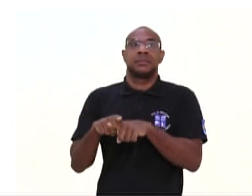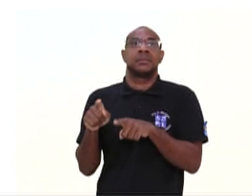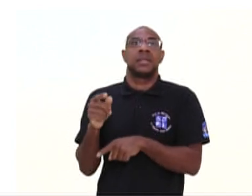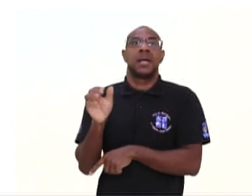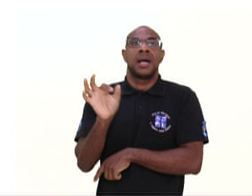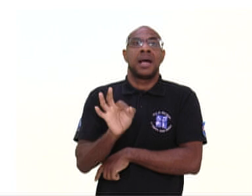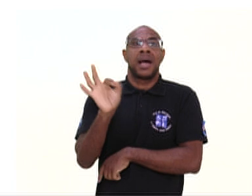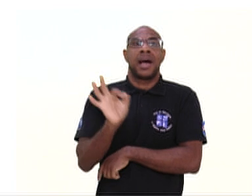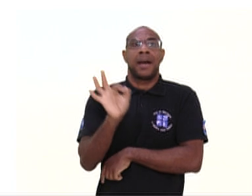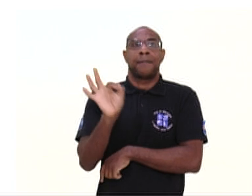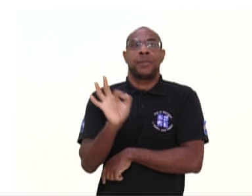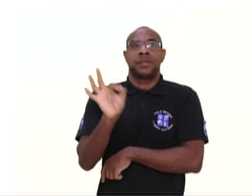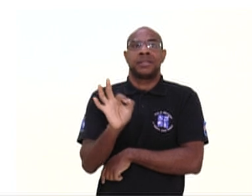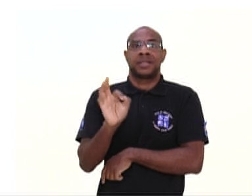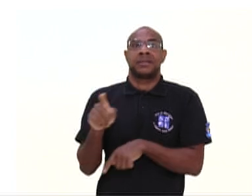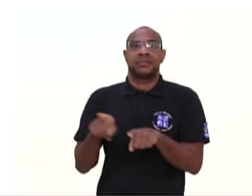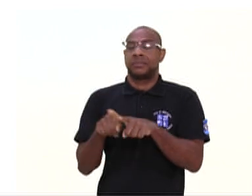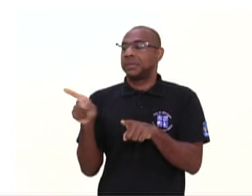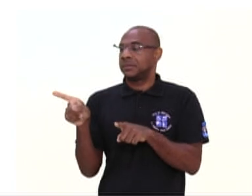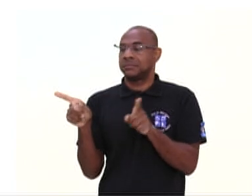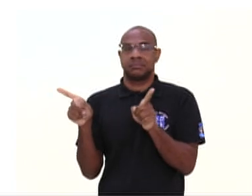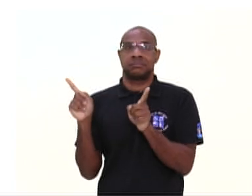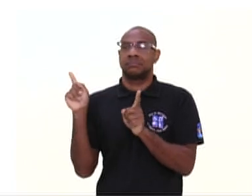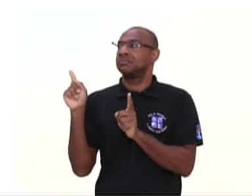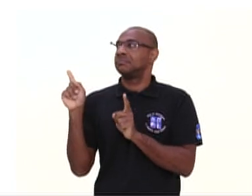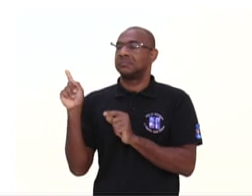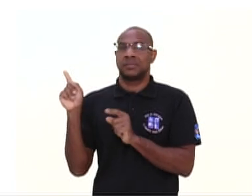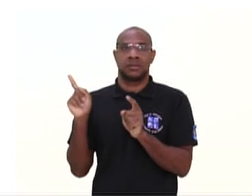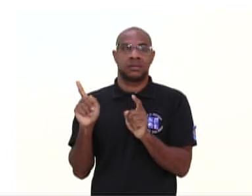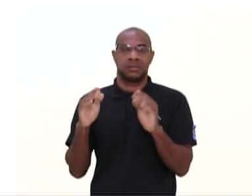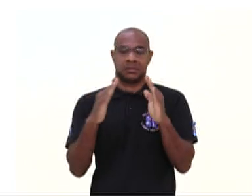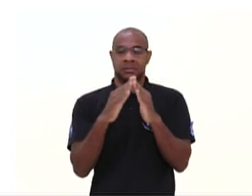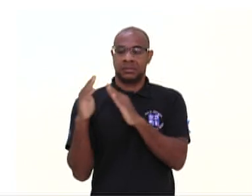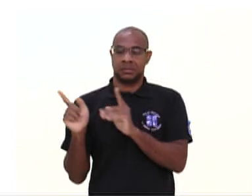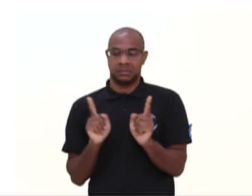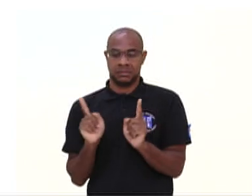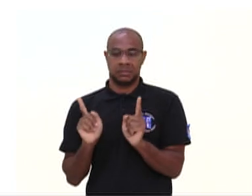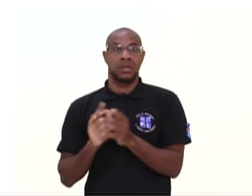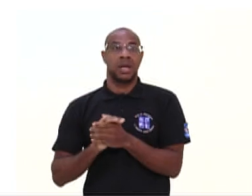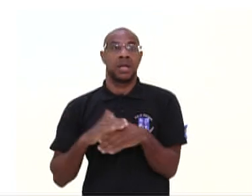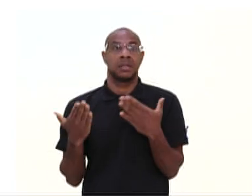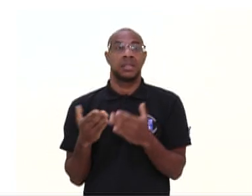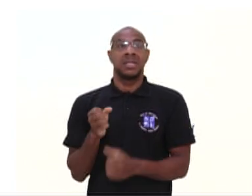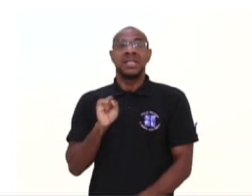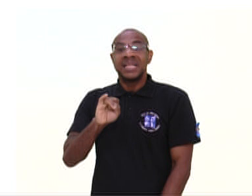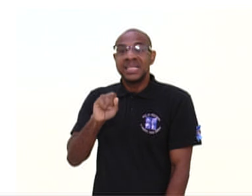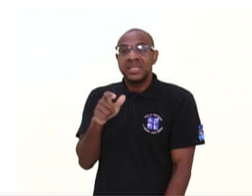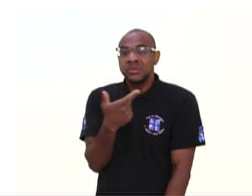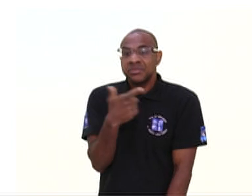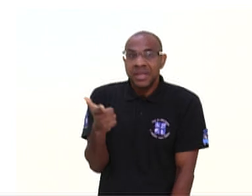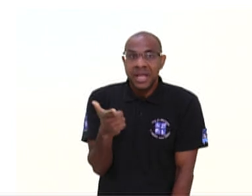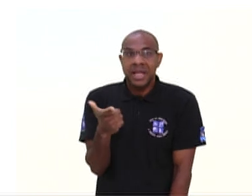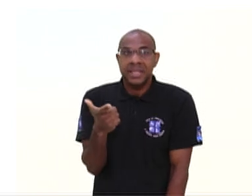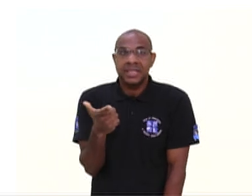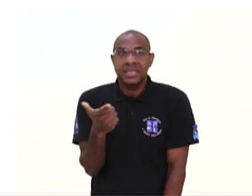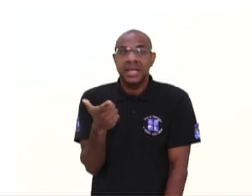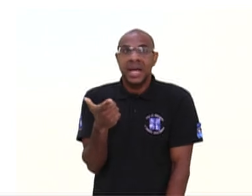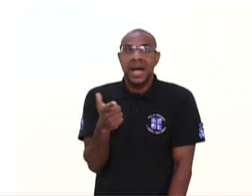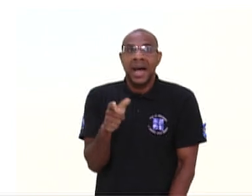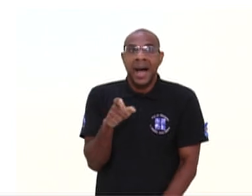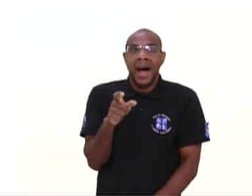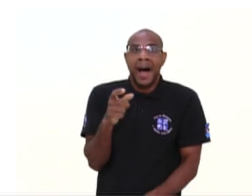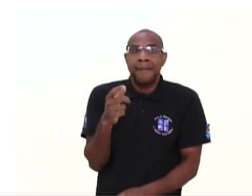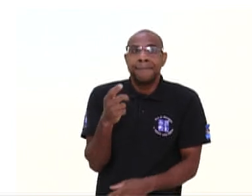ali associadas a essas imagens, essas regiões. Pois bem, se não houvesse as palavras urbana e rural,